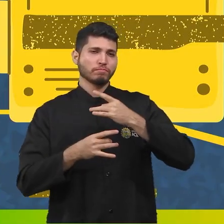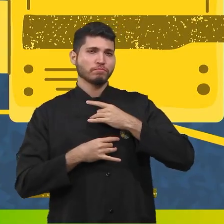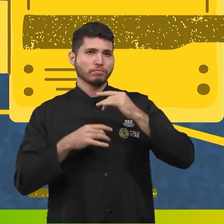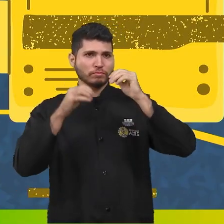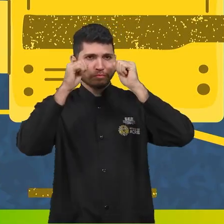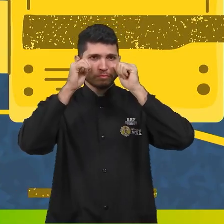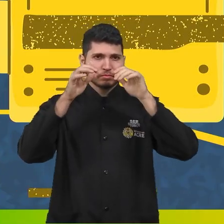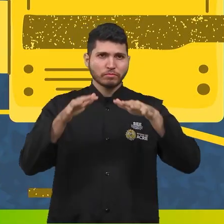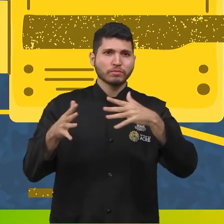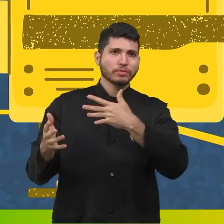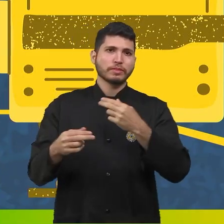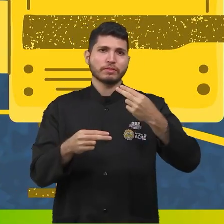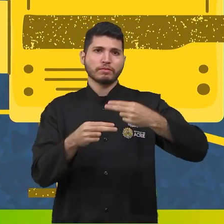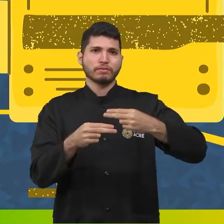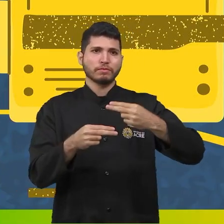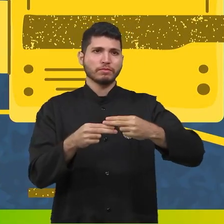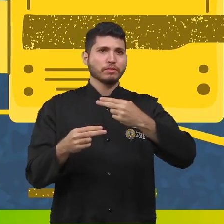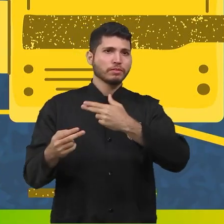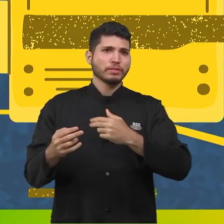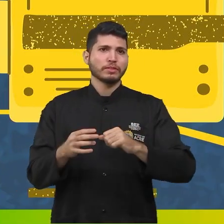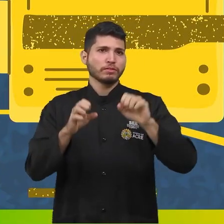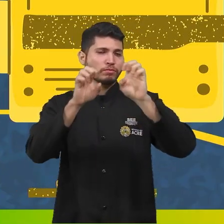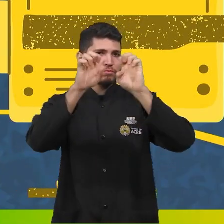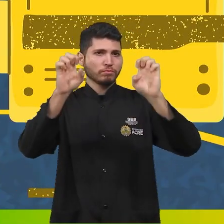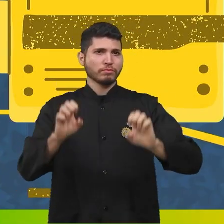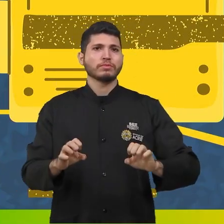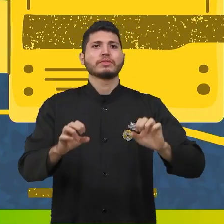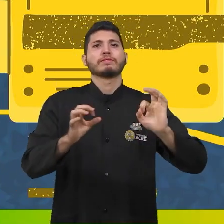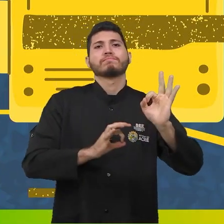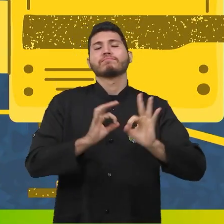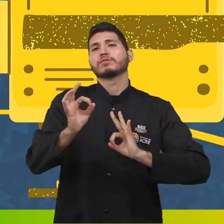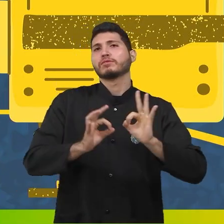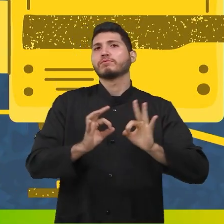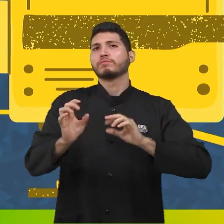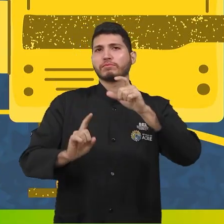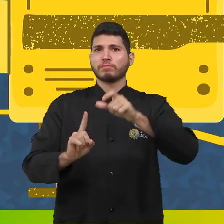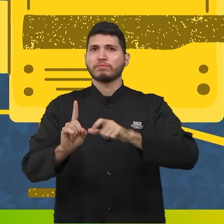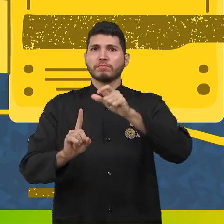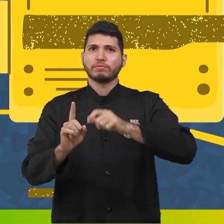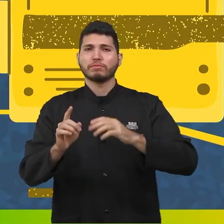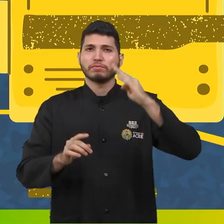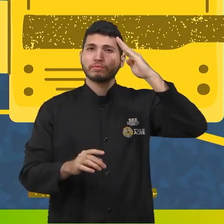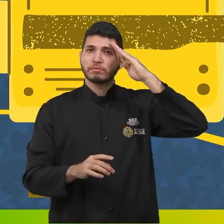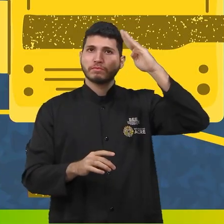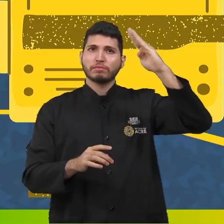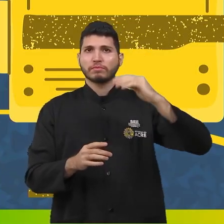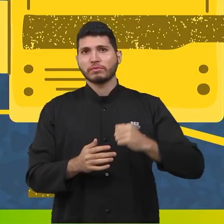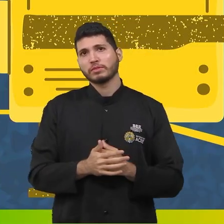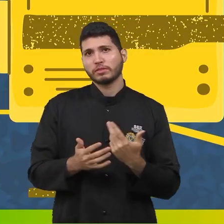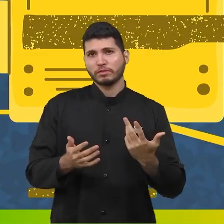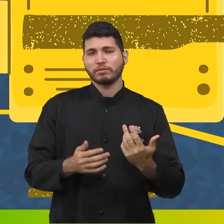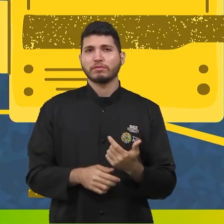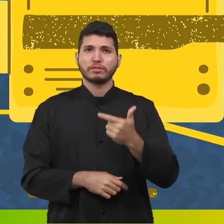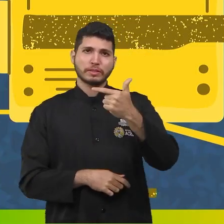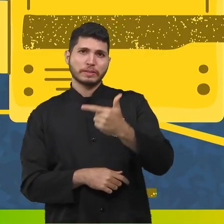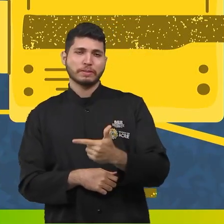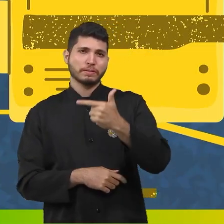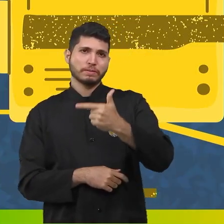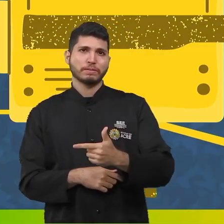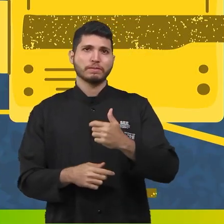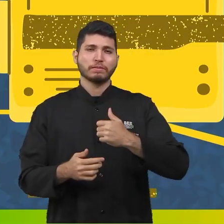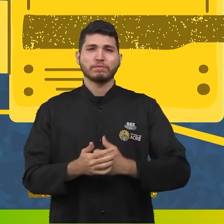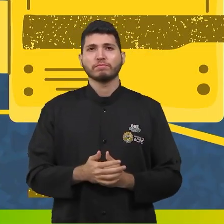Avenida Brasil, estruturam a jornada dos personagens principais e também dos secundários.